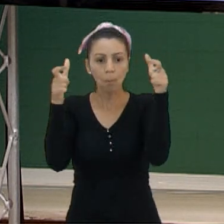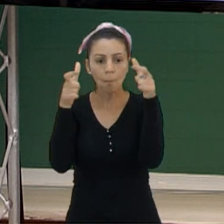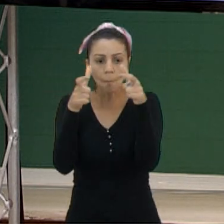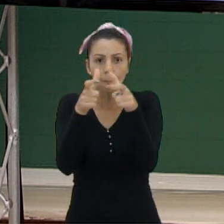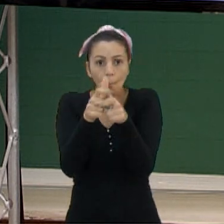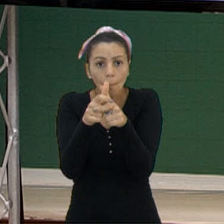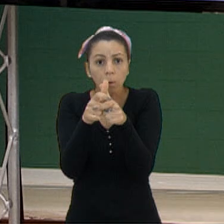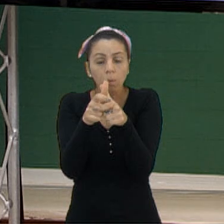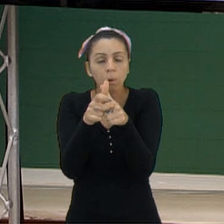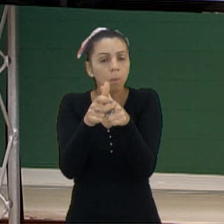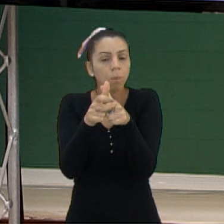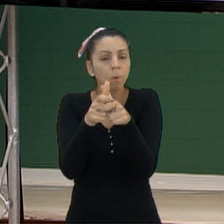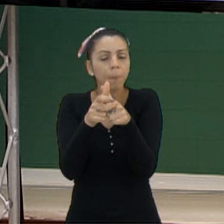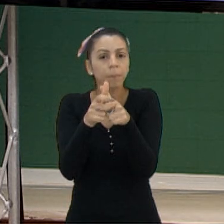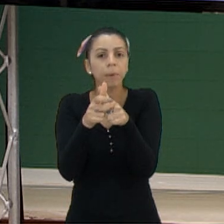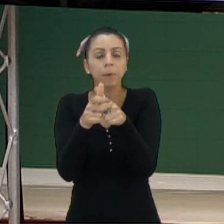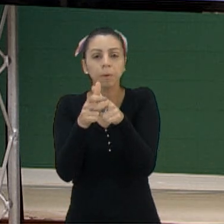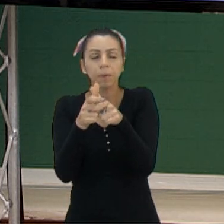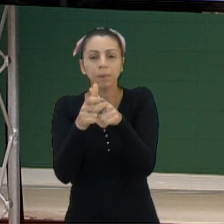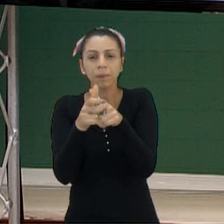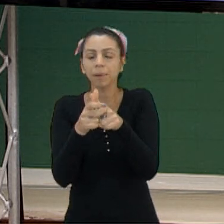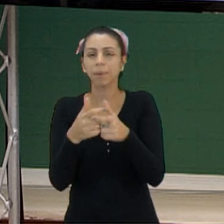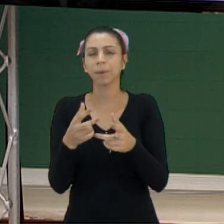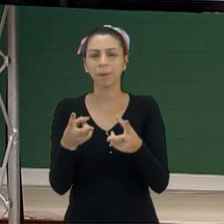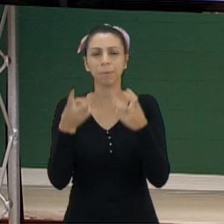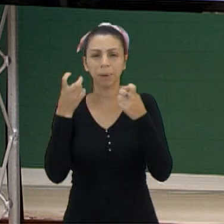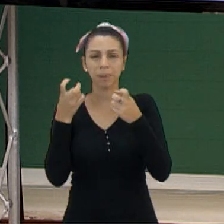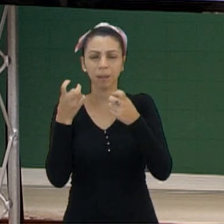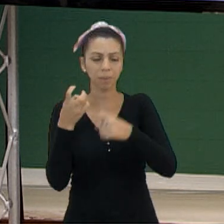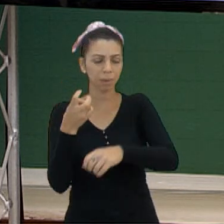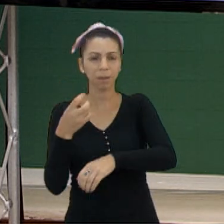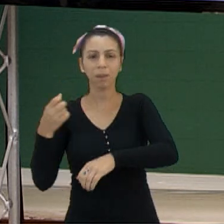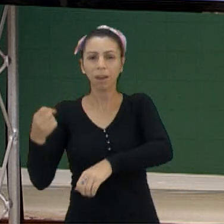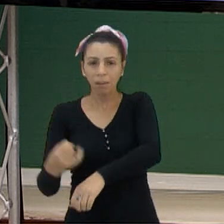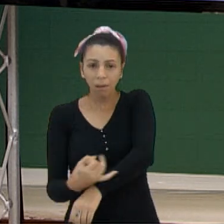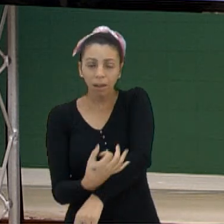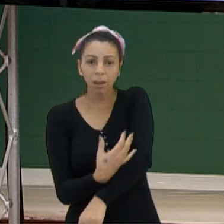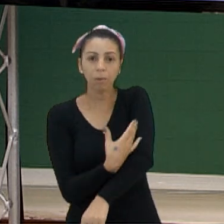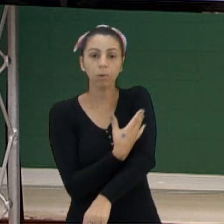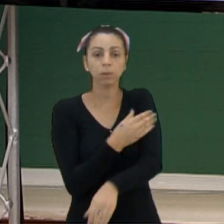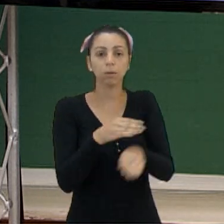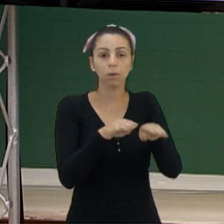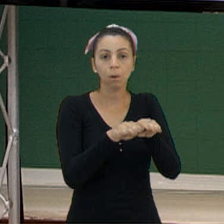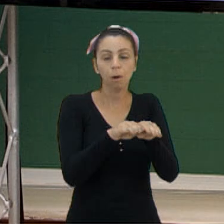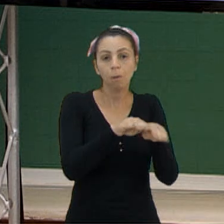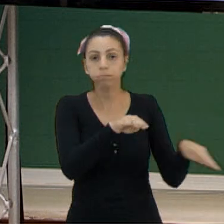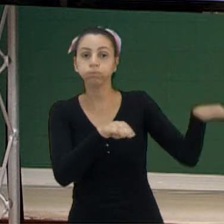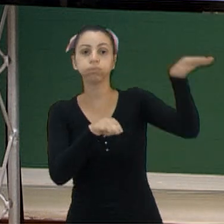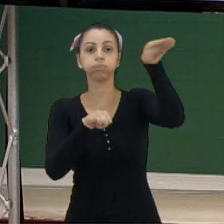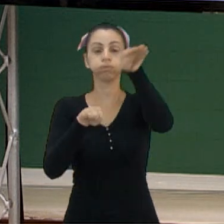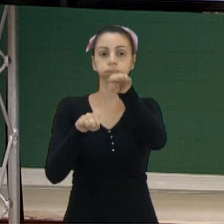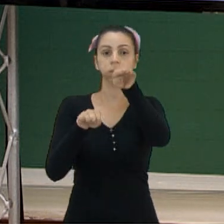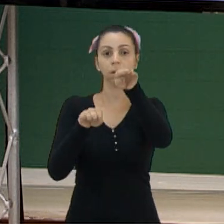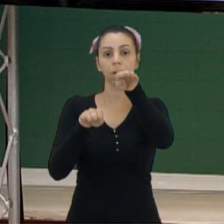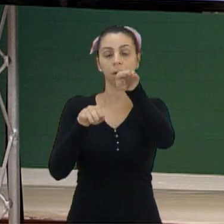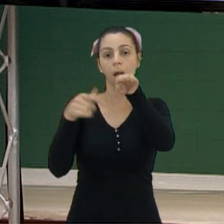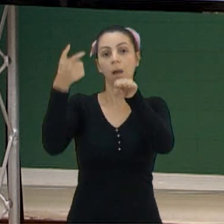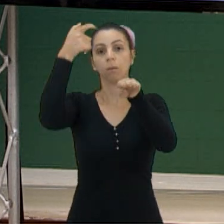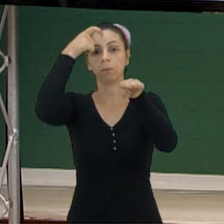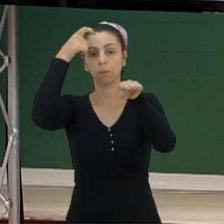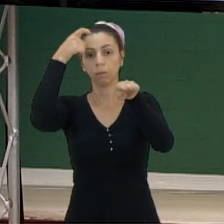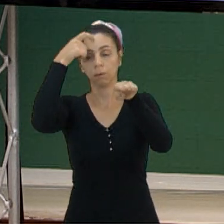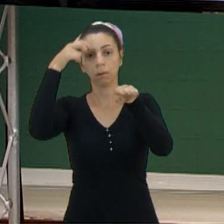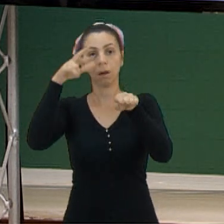que a emoção vai sobrepor a razão do Renascimento. O objetivo aqui é mostrar a pomposidade do